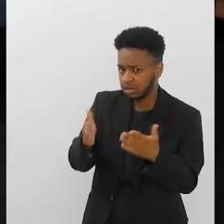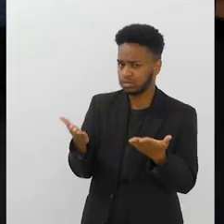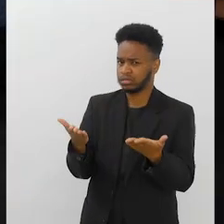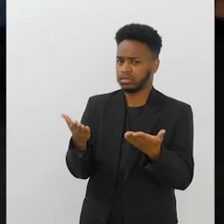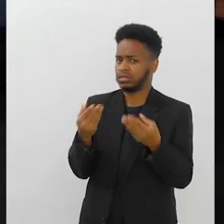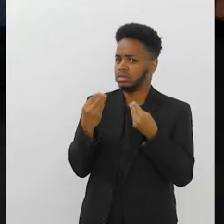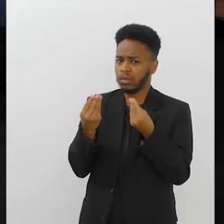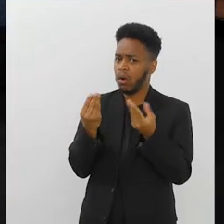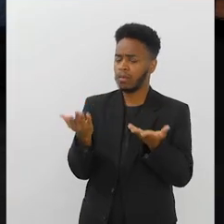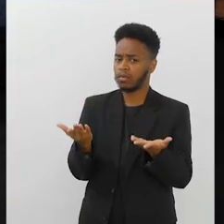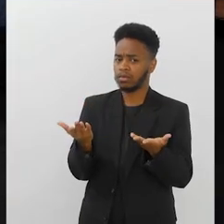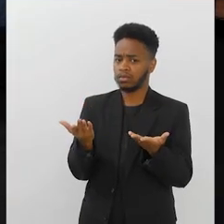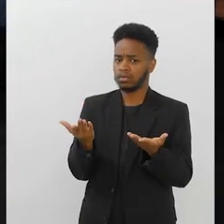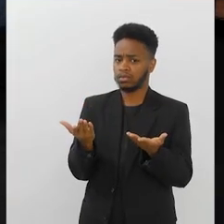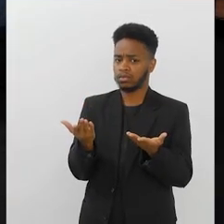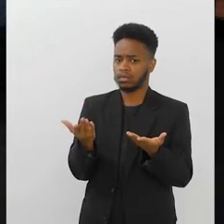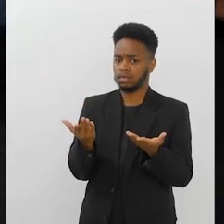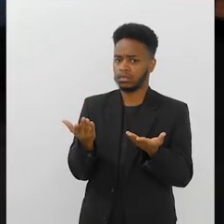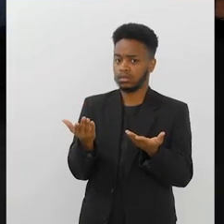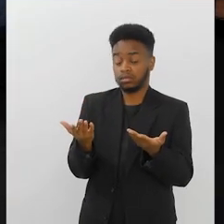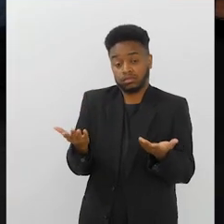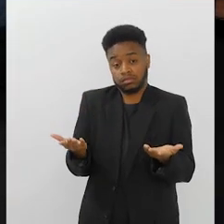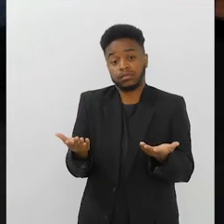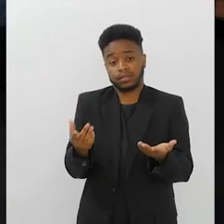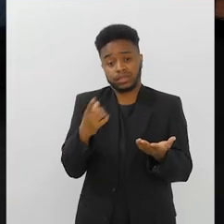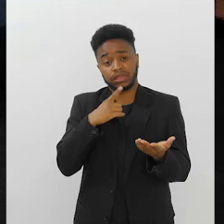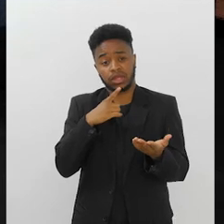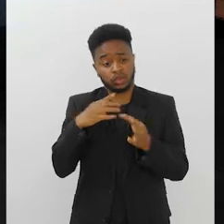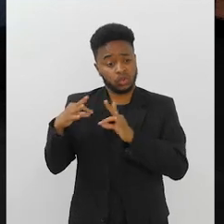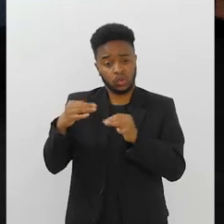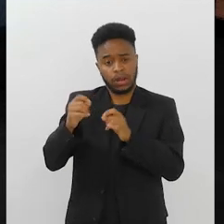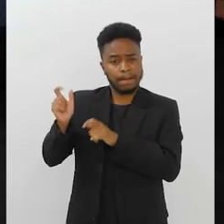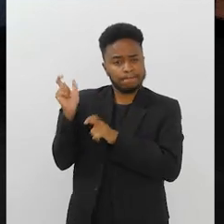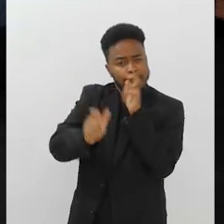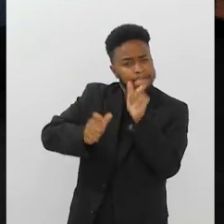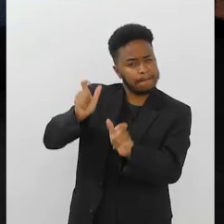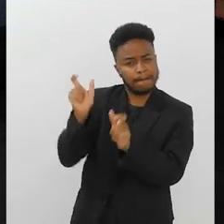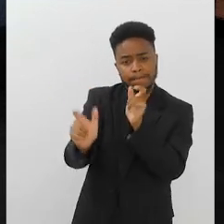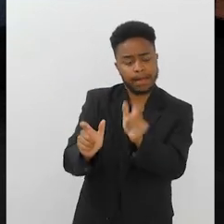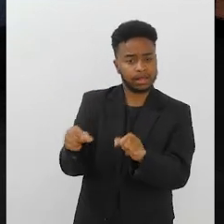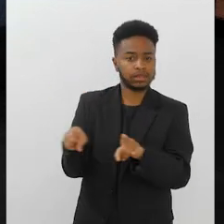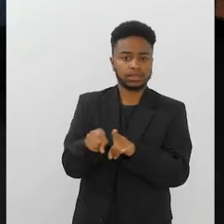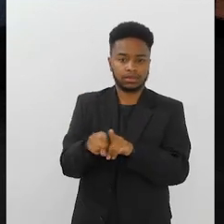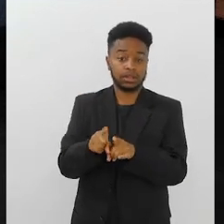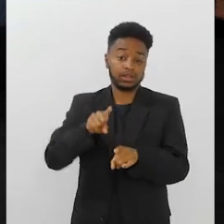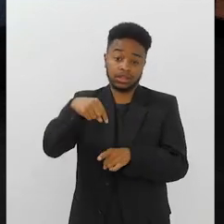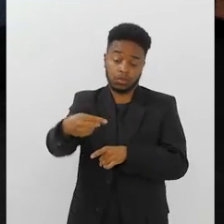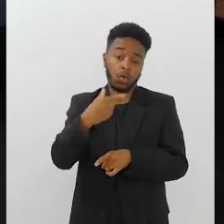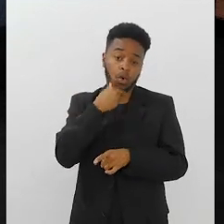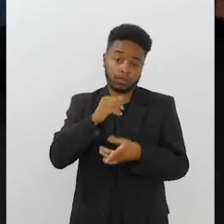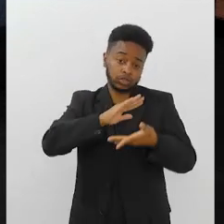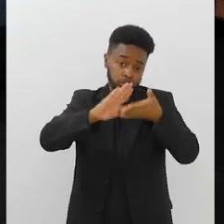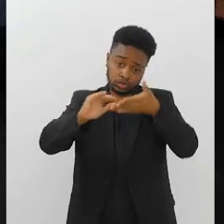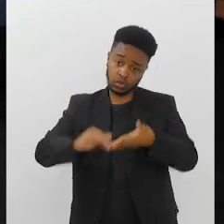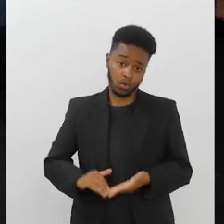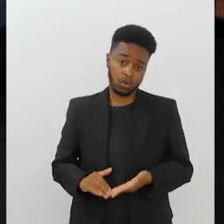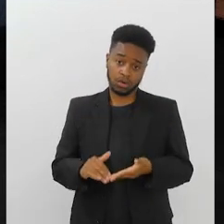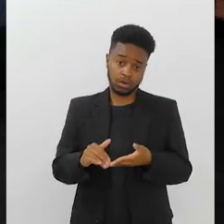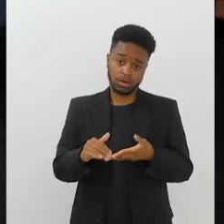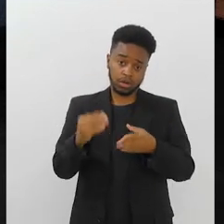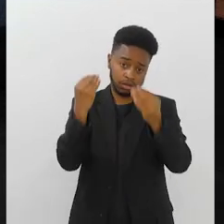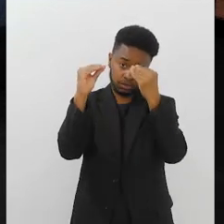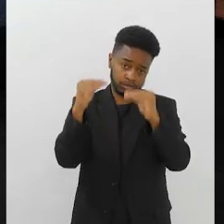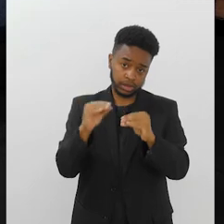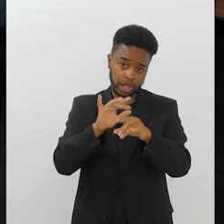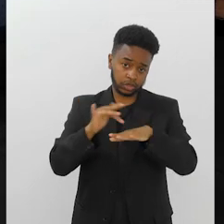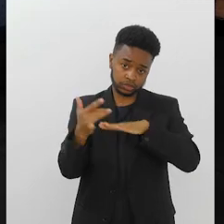para você não é você que tem que bater cabeça para ele não aí veio todo mundo junto comigo né acabando como meu homem tirou a postagem tinha que tirar